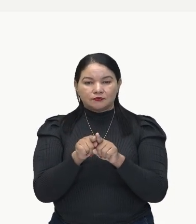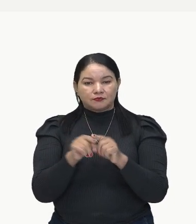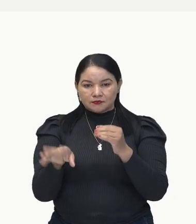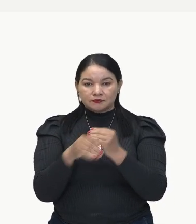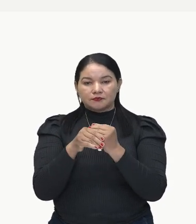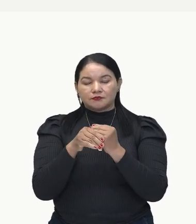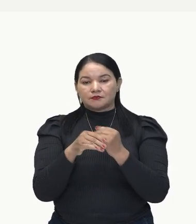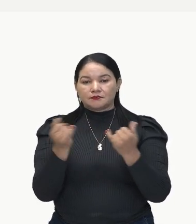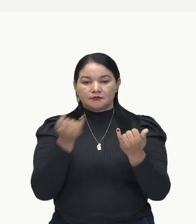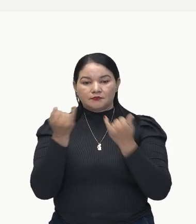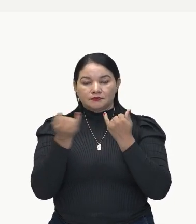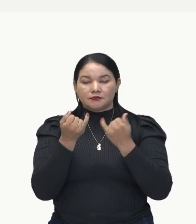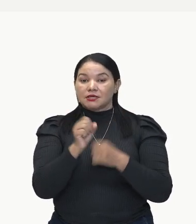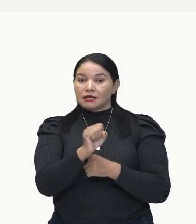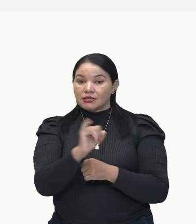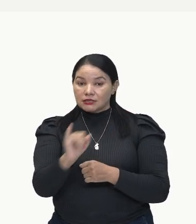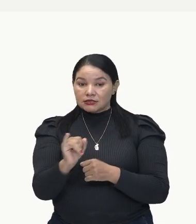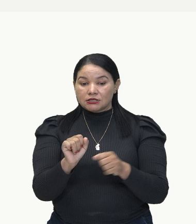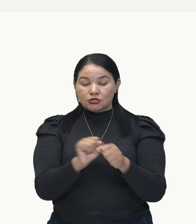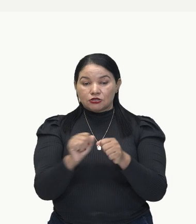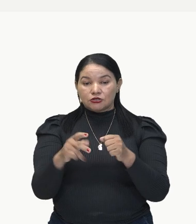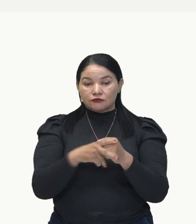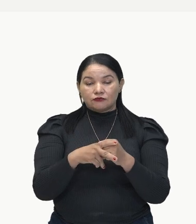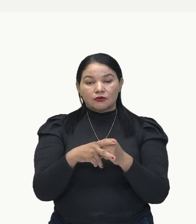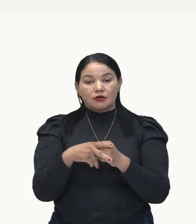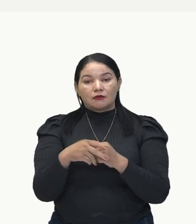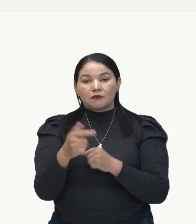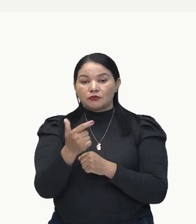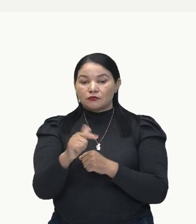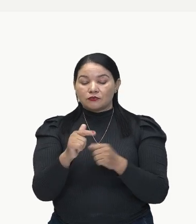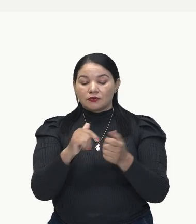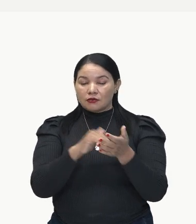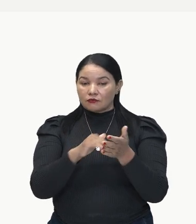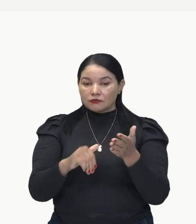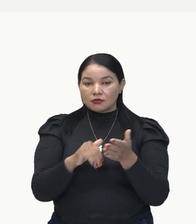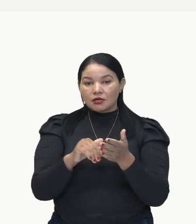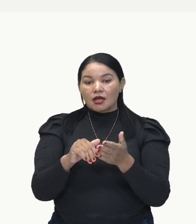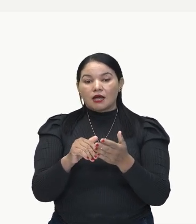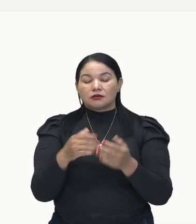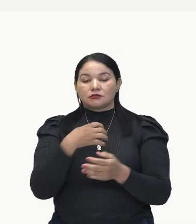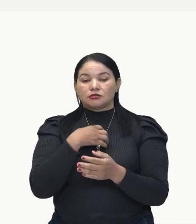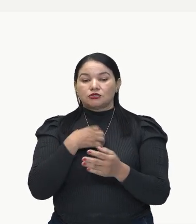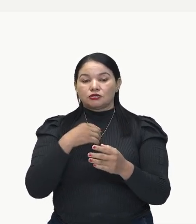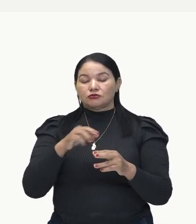Se esse advérbio for omitido, não vou ter o mesmo sentido.